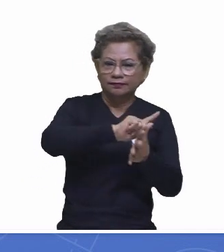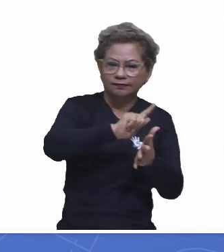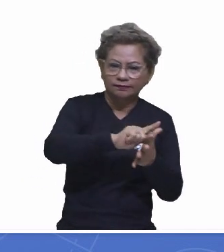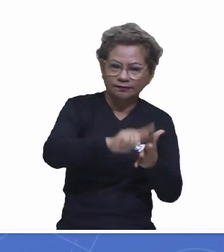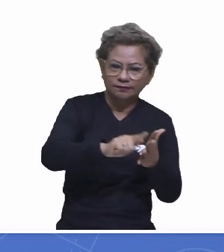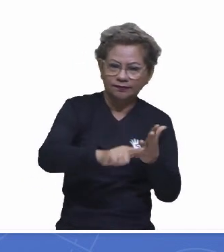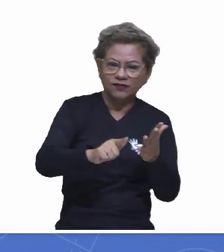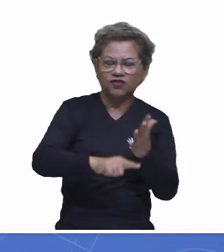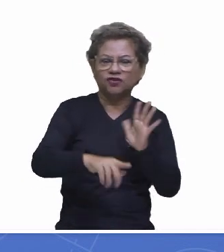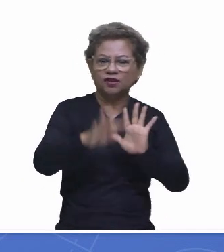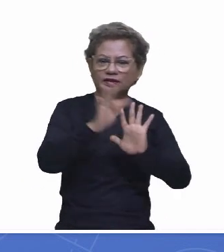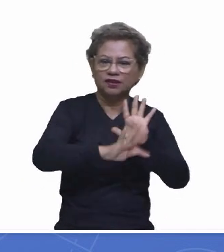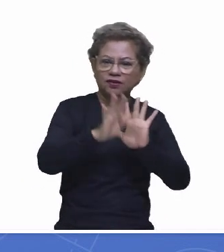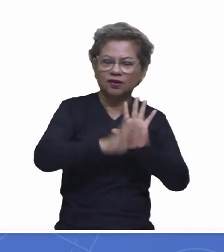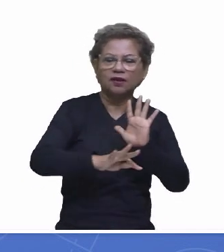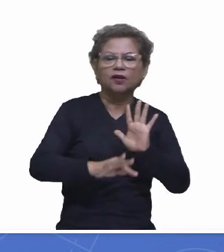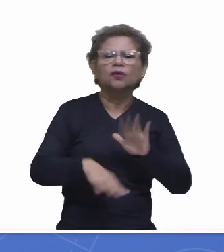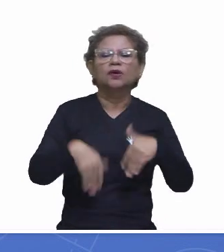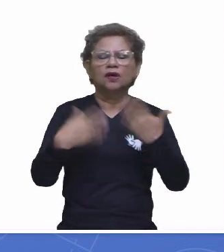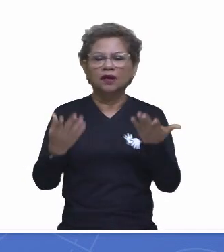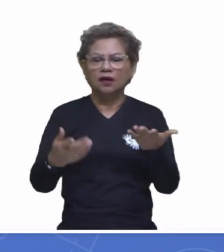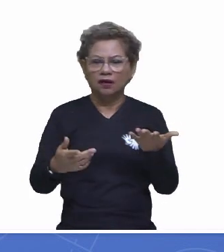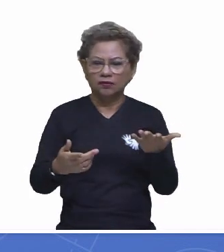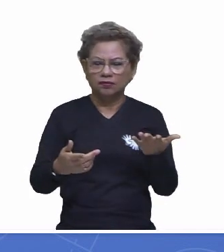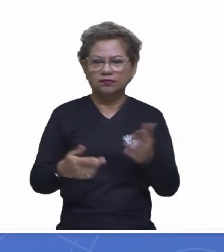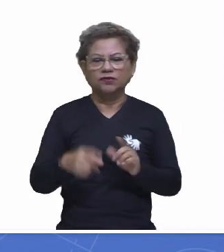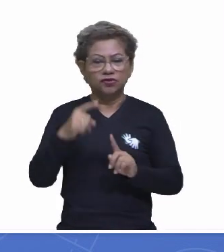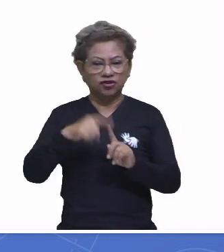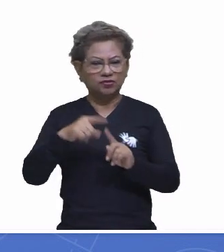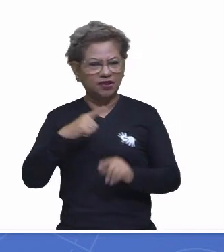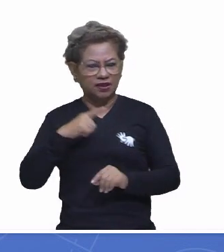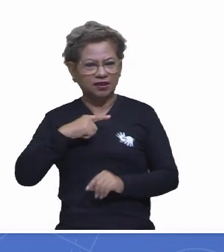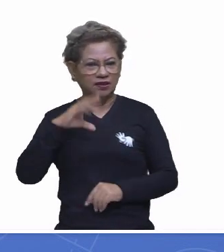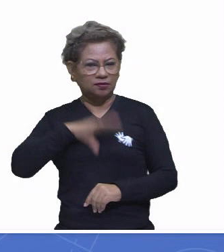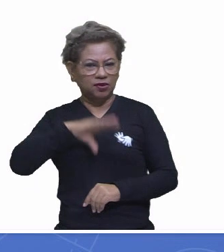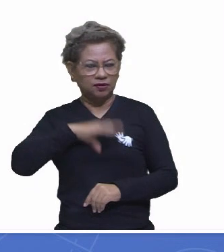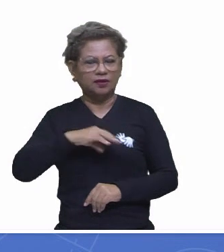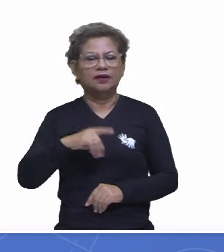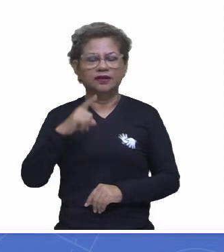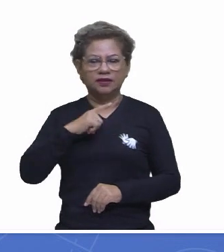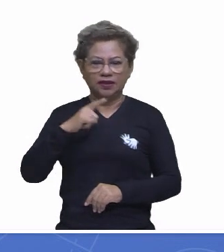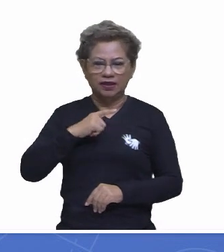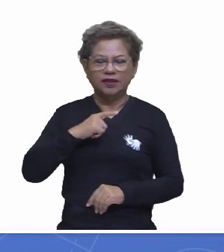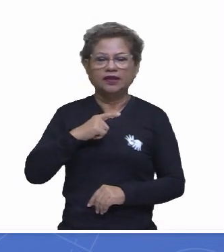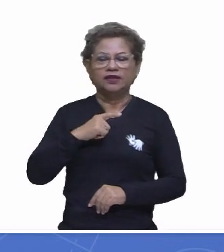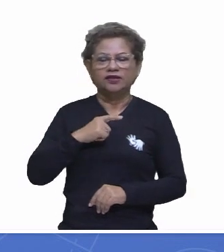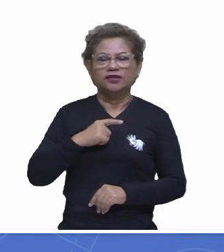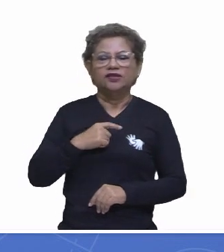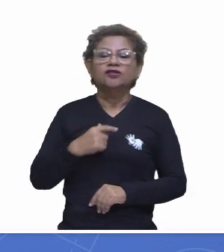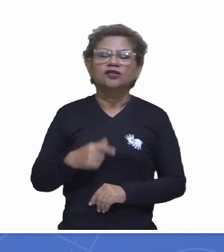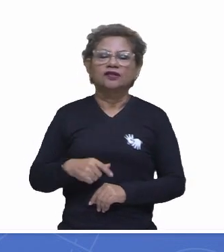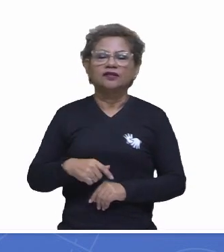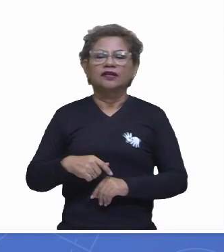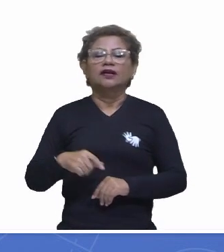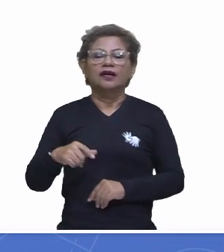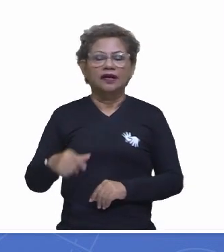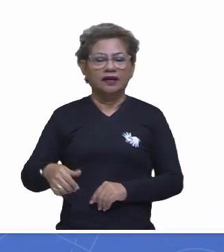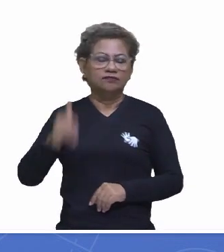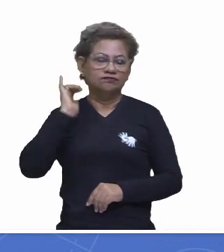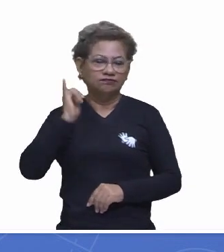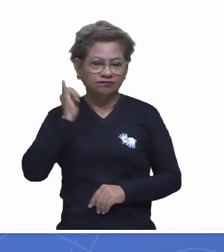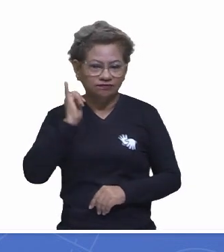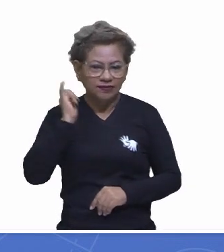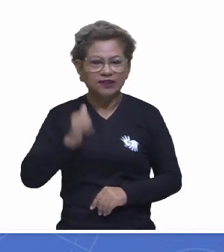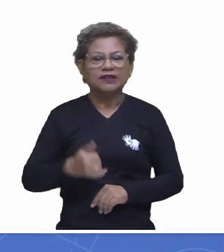tipos de texto que nós temos na língua portuguesa, certo? Nós vamos ter os narrativos, os descritivos, os